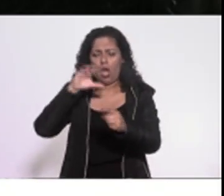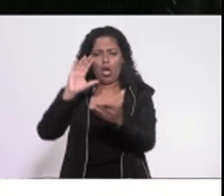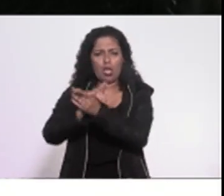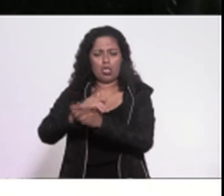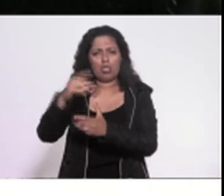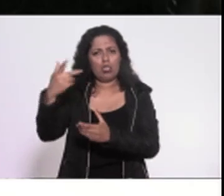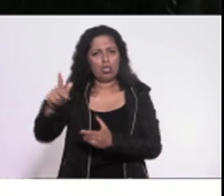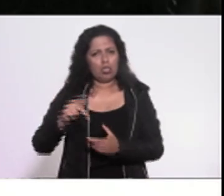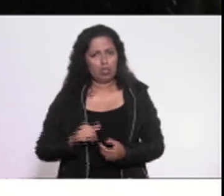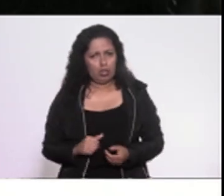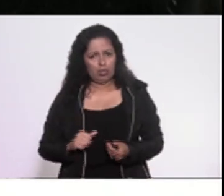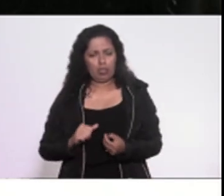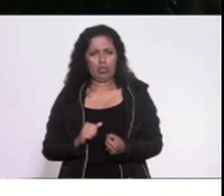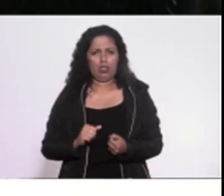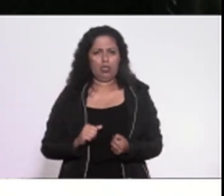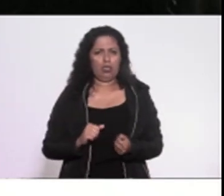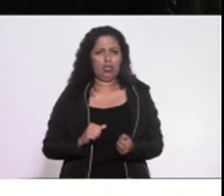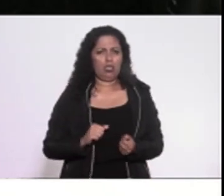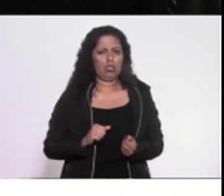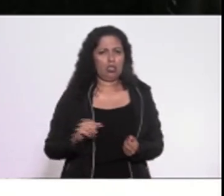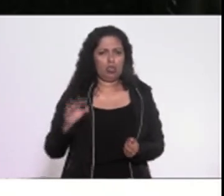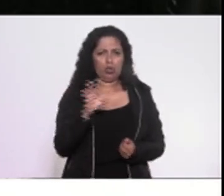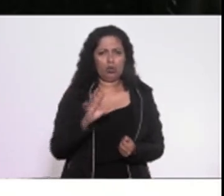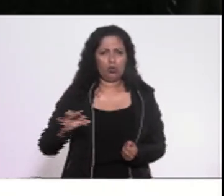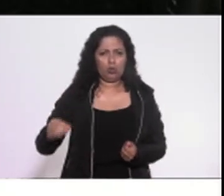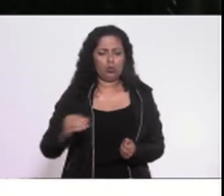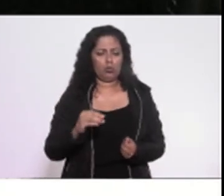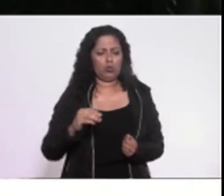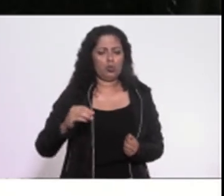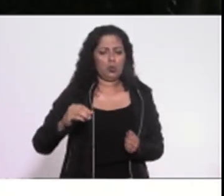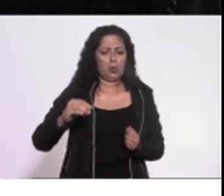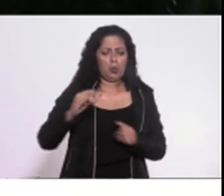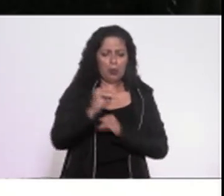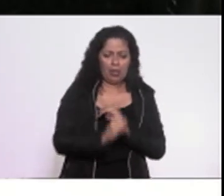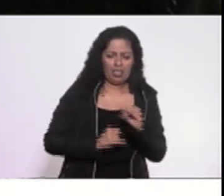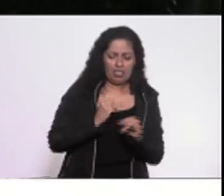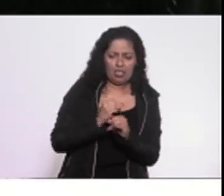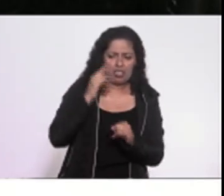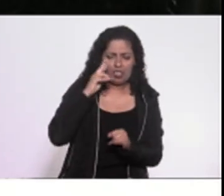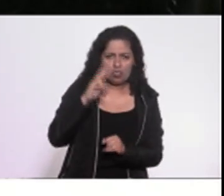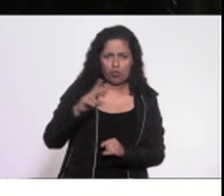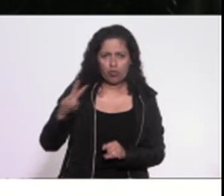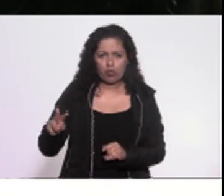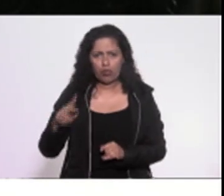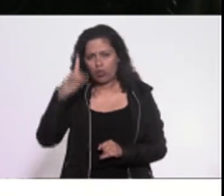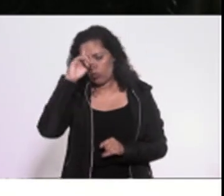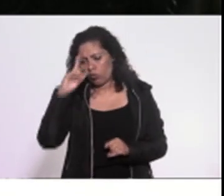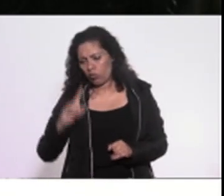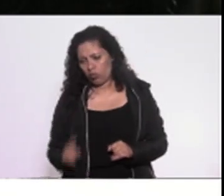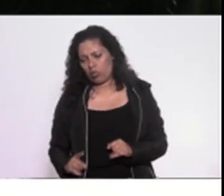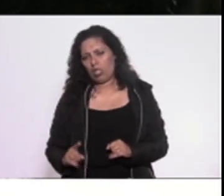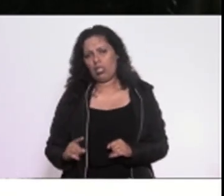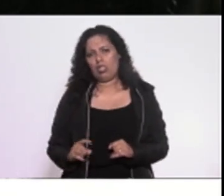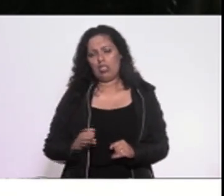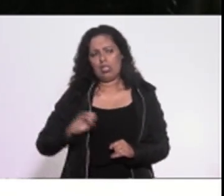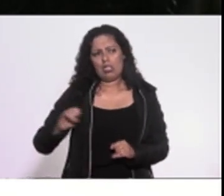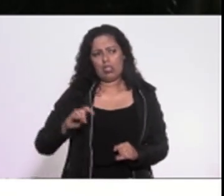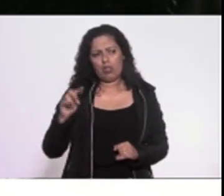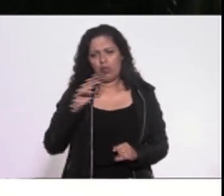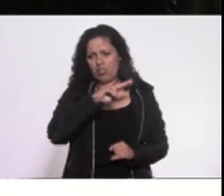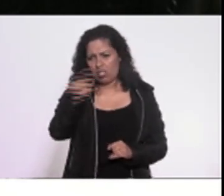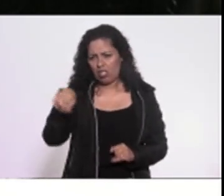companheira. E foi visualizado em todos os canais, e não sei se tiveram sua atenção